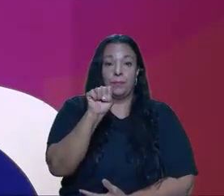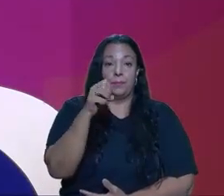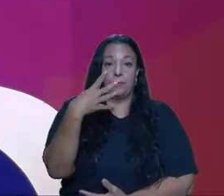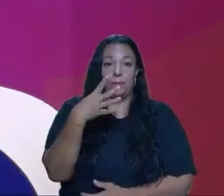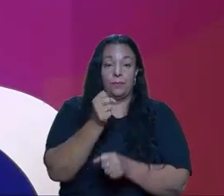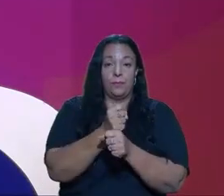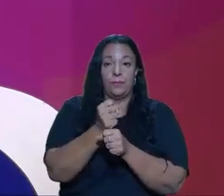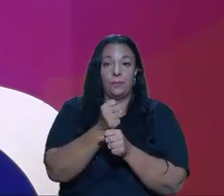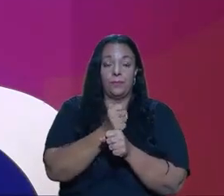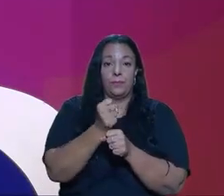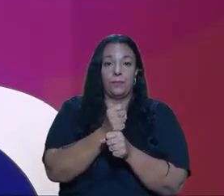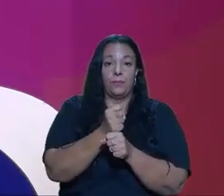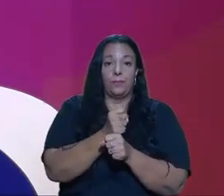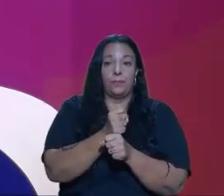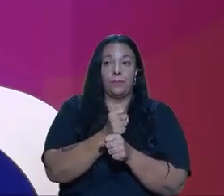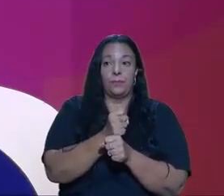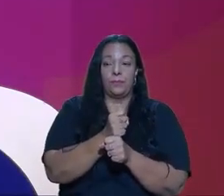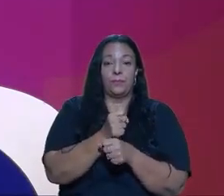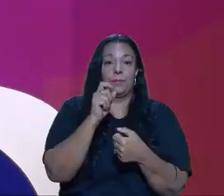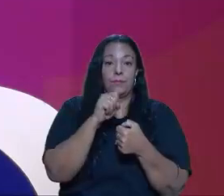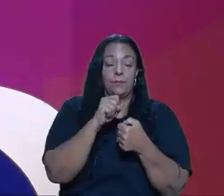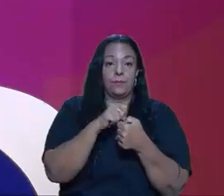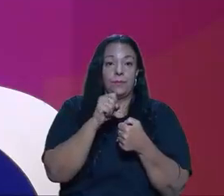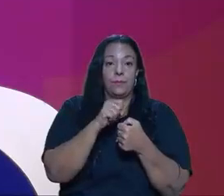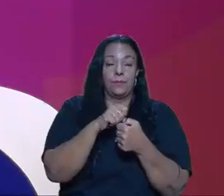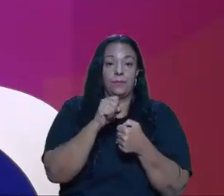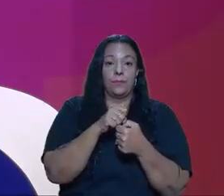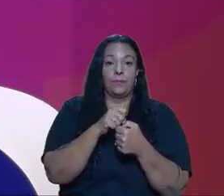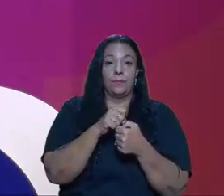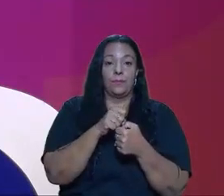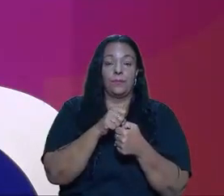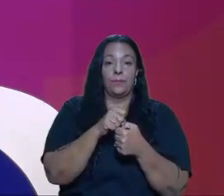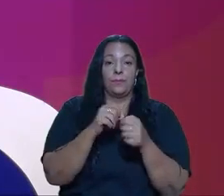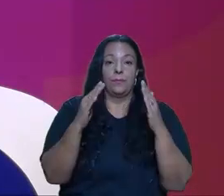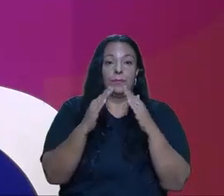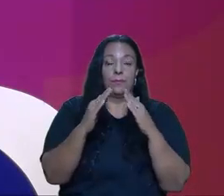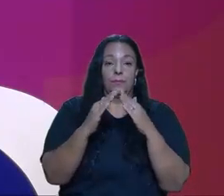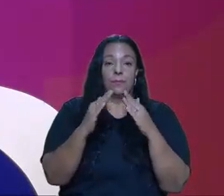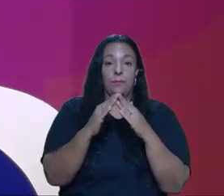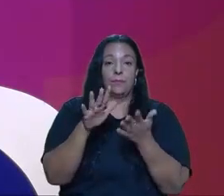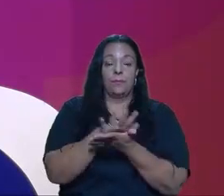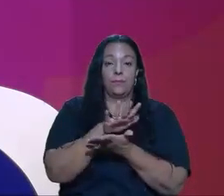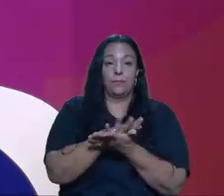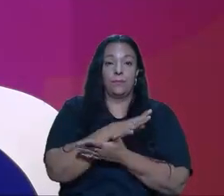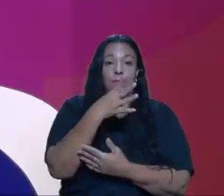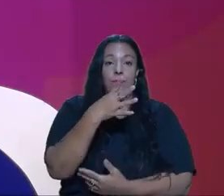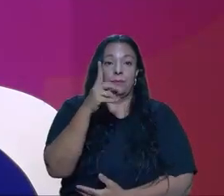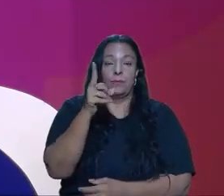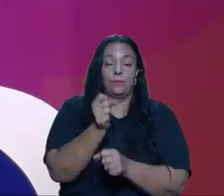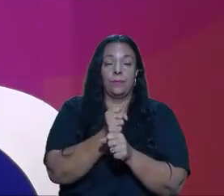1984, criação das Auxiliares do Lar de Araxá. Foram 41 anos